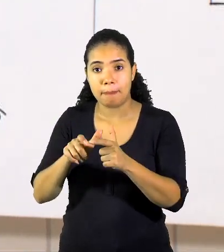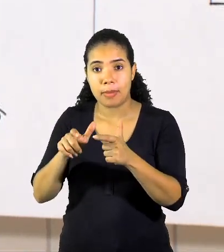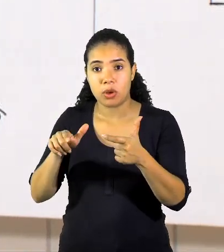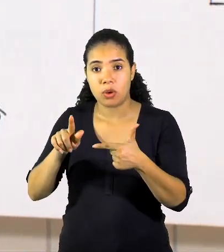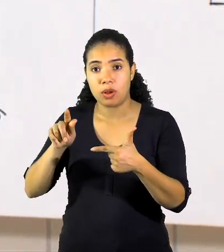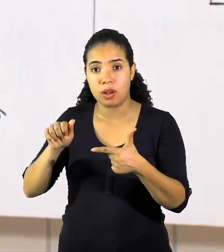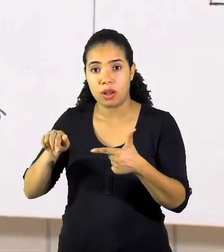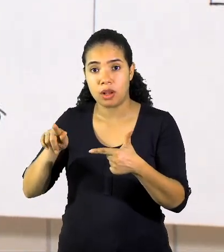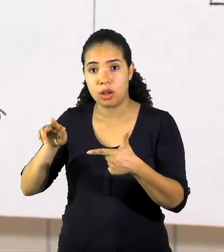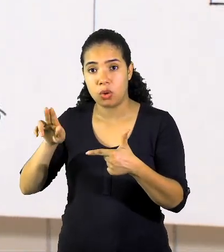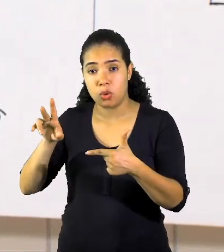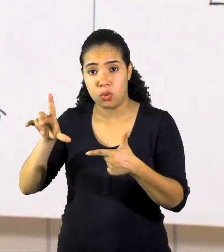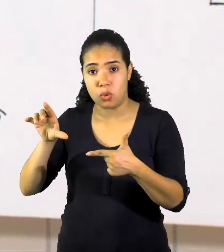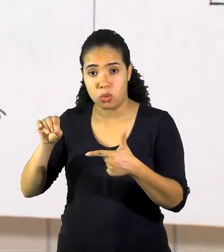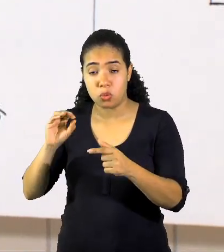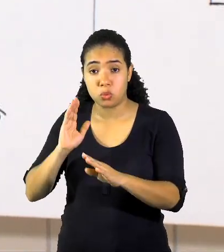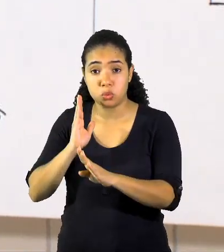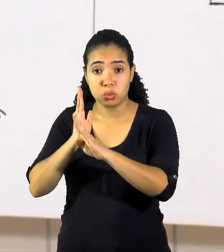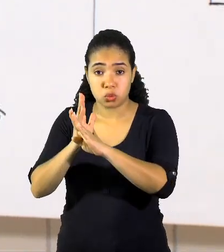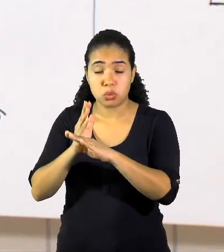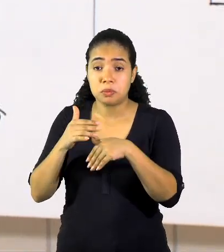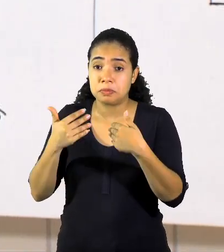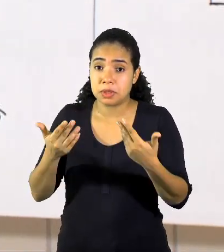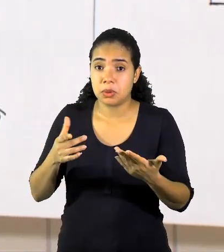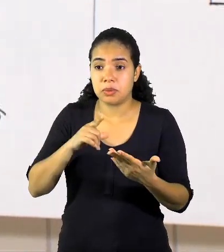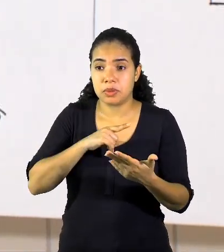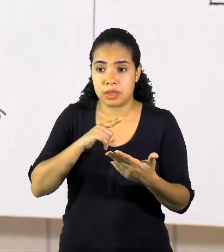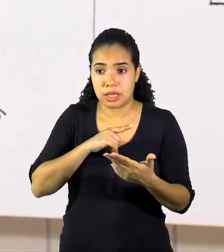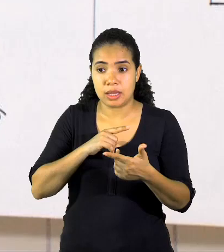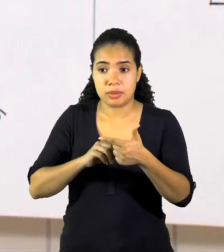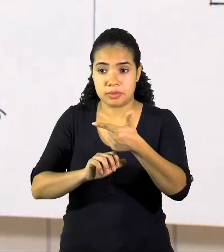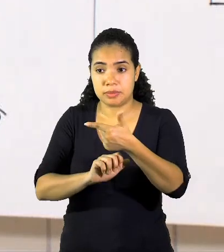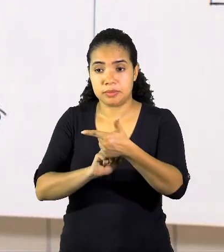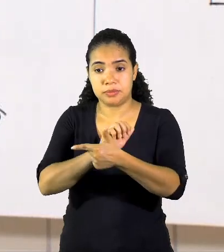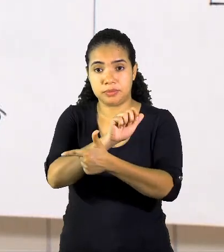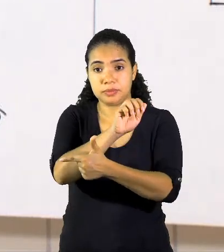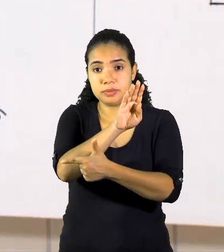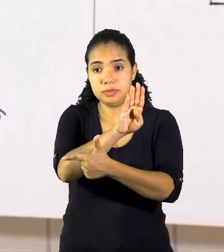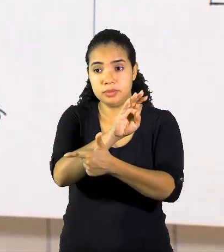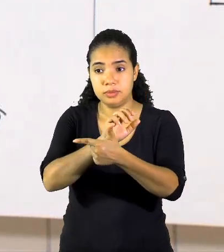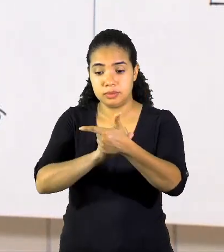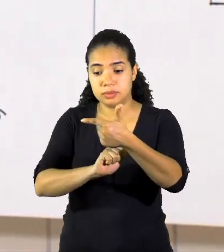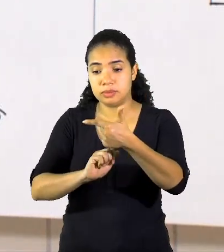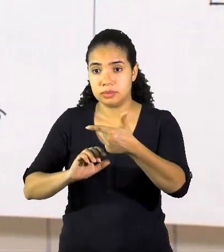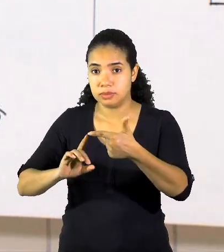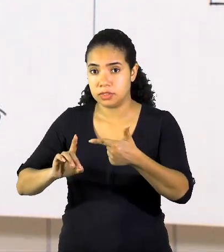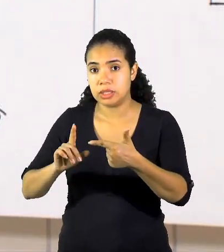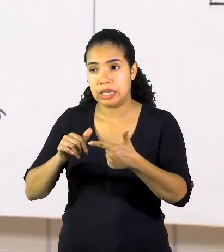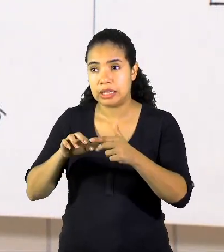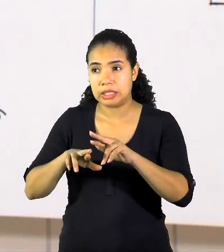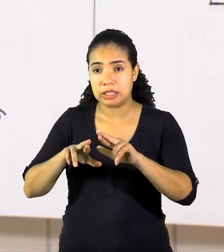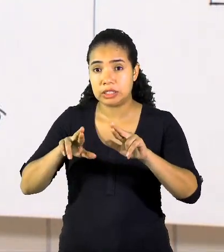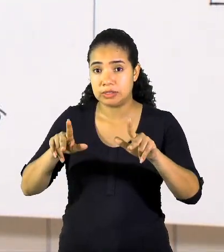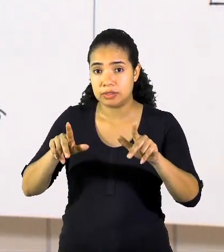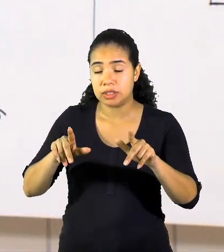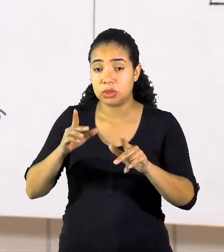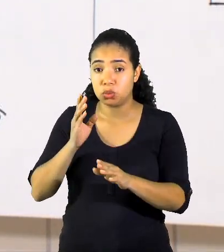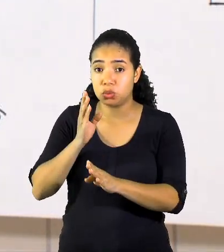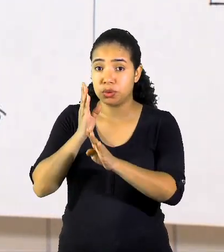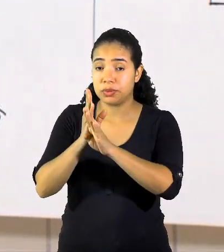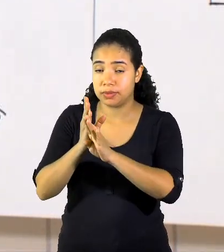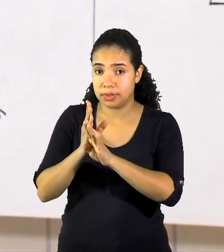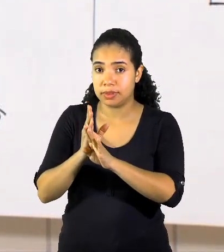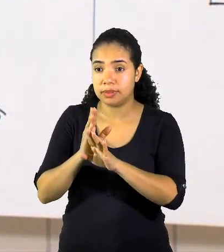ângulo. Identifiquei então, professor. Ele tem esse símbolo diferente aí, esse quadradinho com um pontinho no centro. Identifiquei